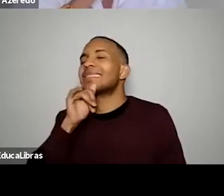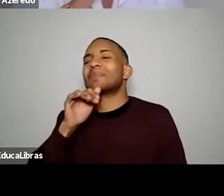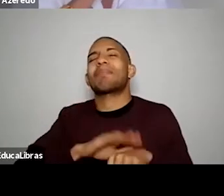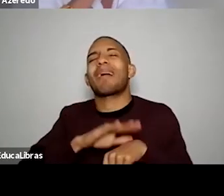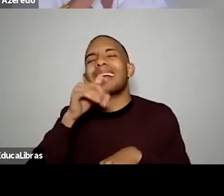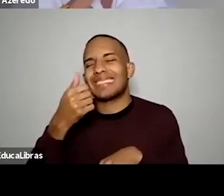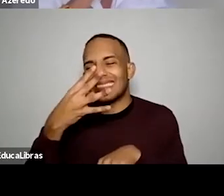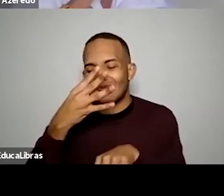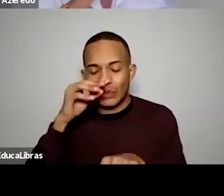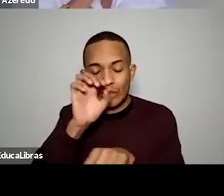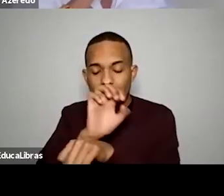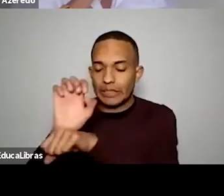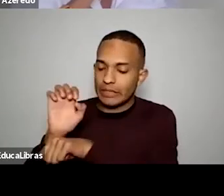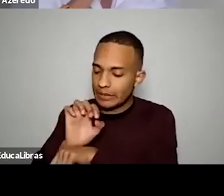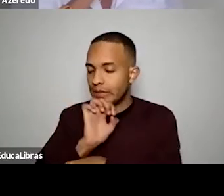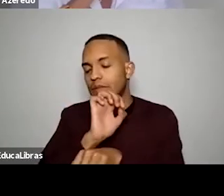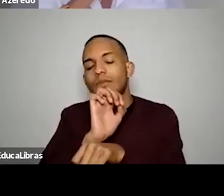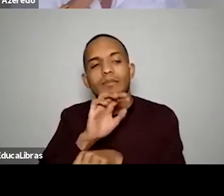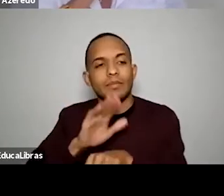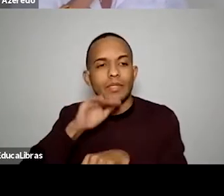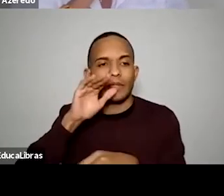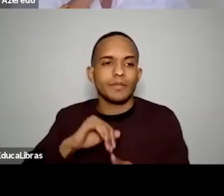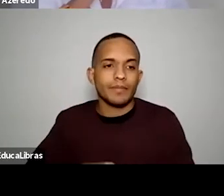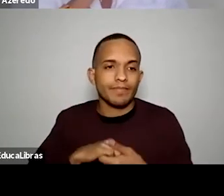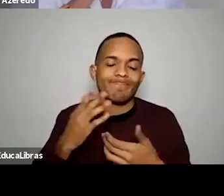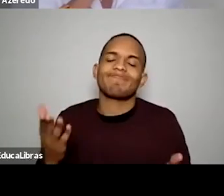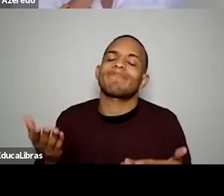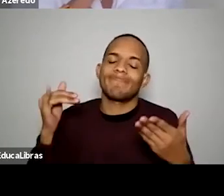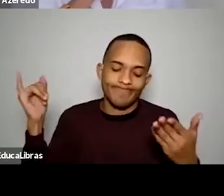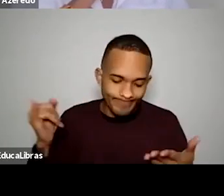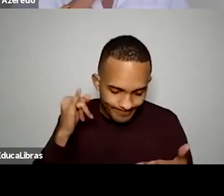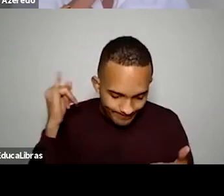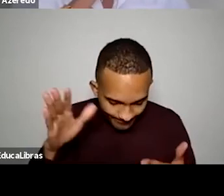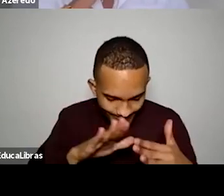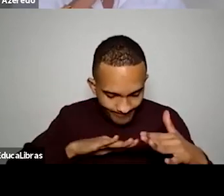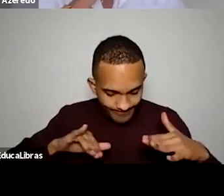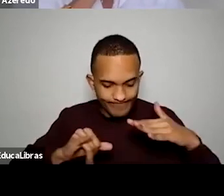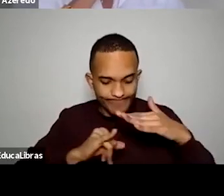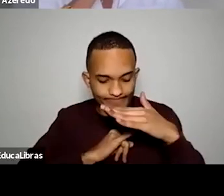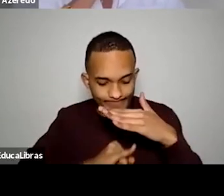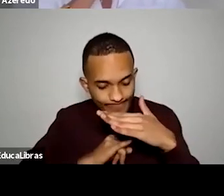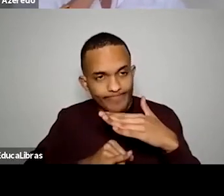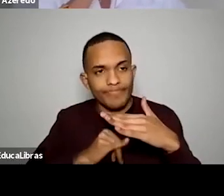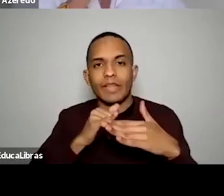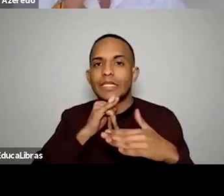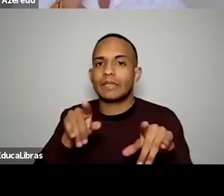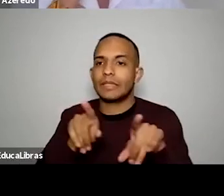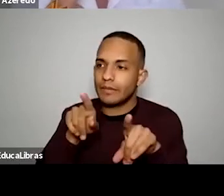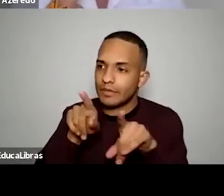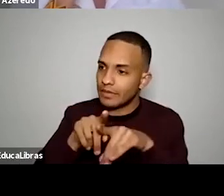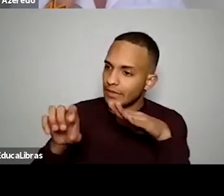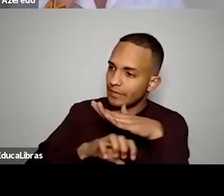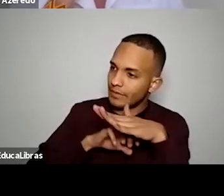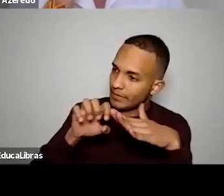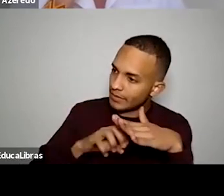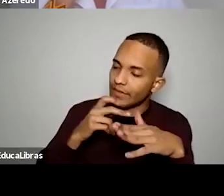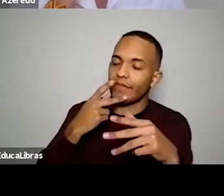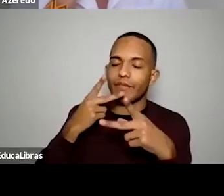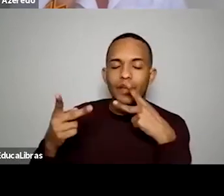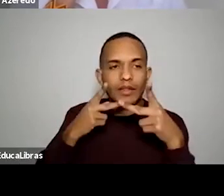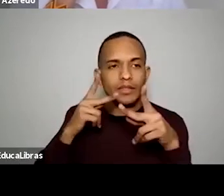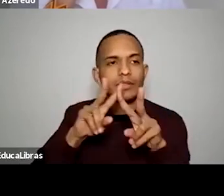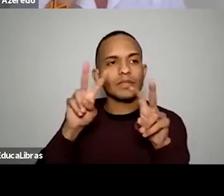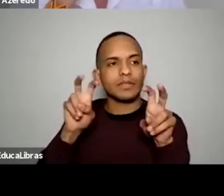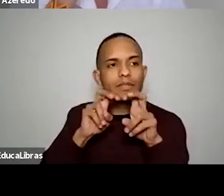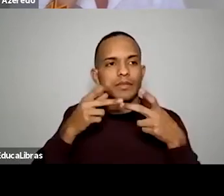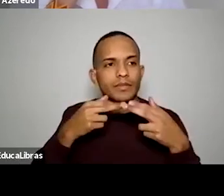partir desse projeto. Então, eu acho que é importante que as instituições e as empresas e as pessoas, né, eu falo muito com os CEOs, principalmente os